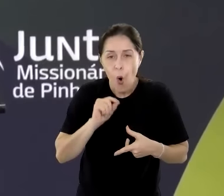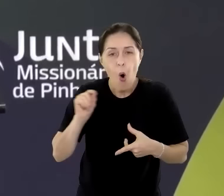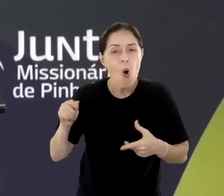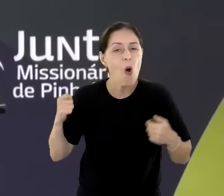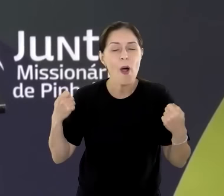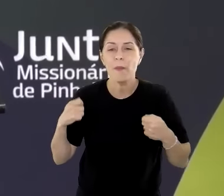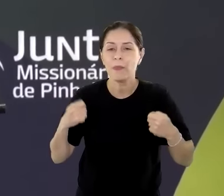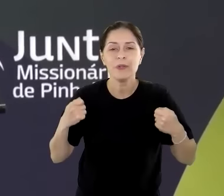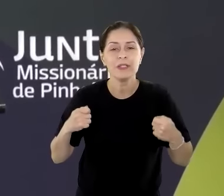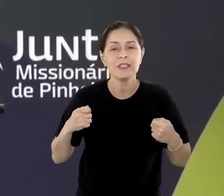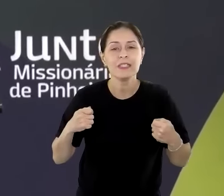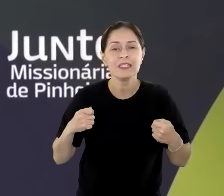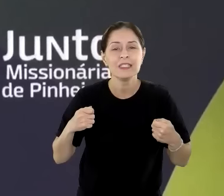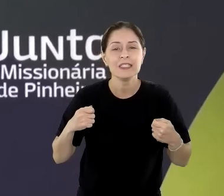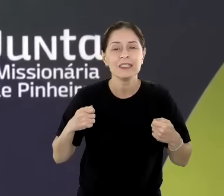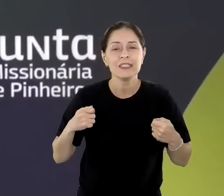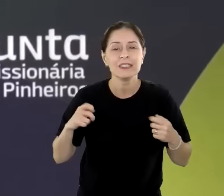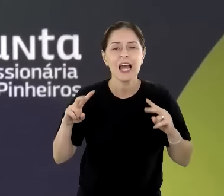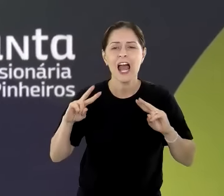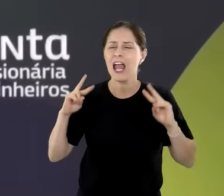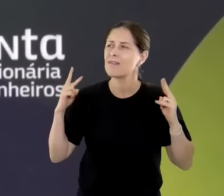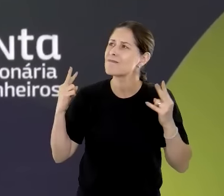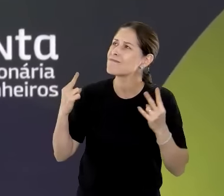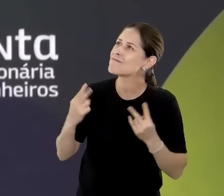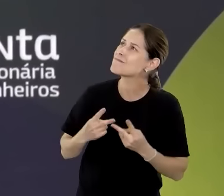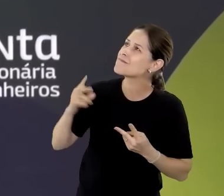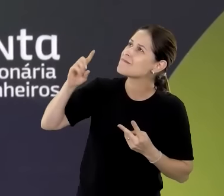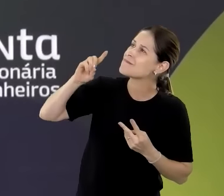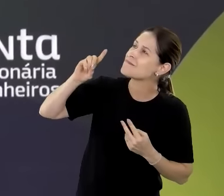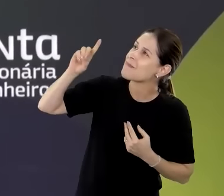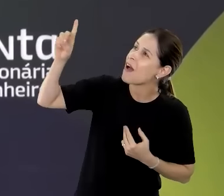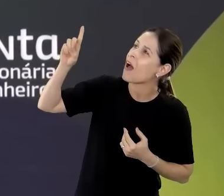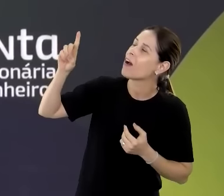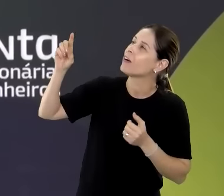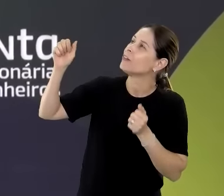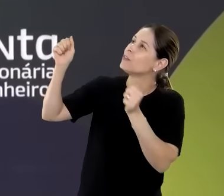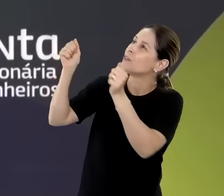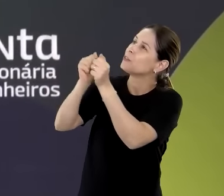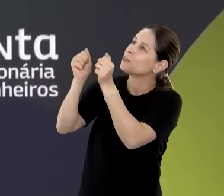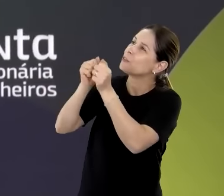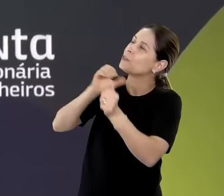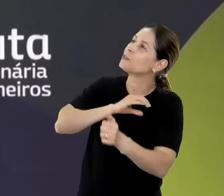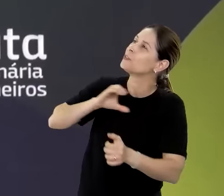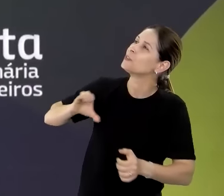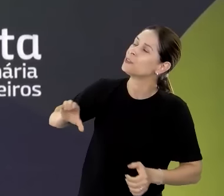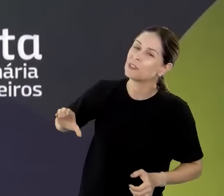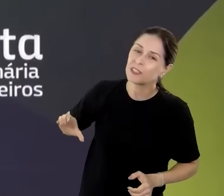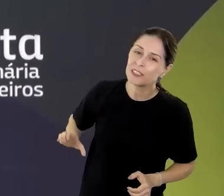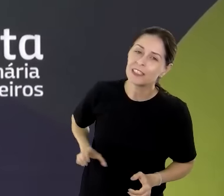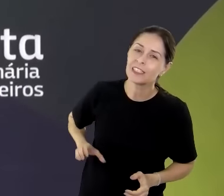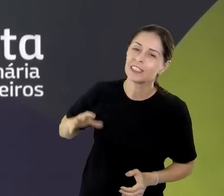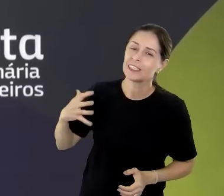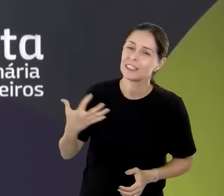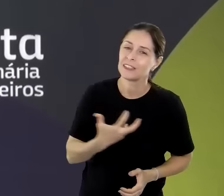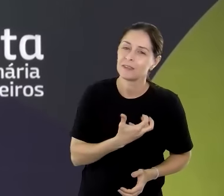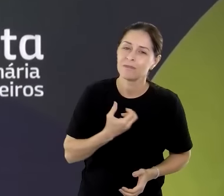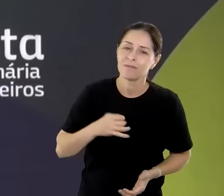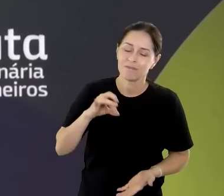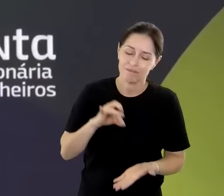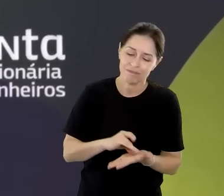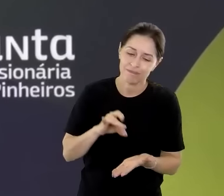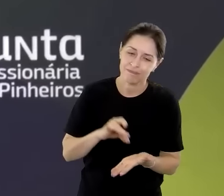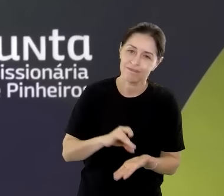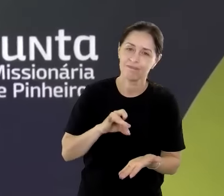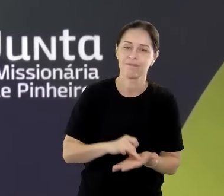já é herdeiro de Deus, você já é cordeiro com Cristo, você tem a sua salvação assegurada. Deus